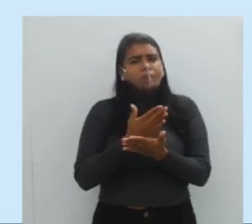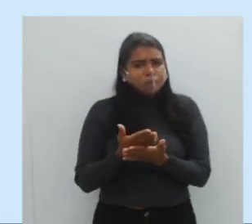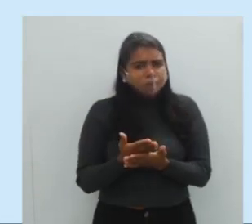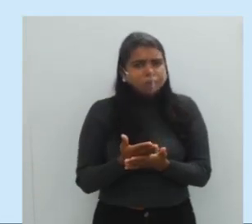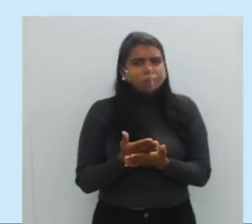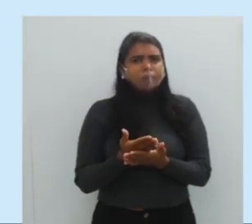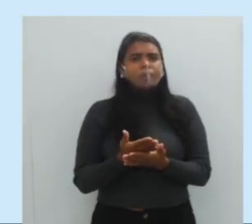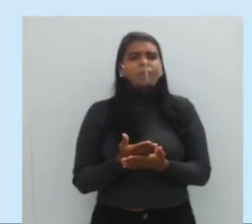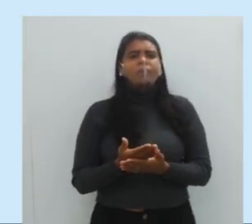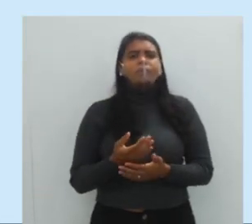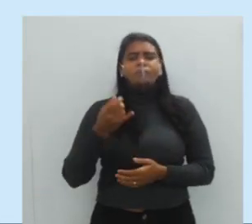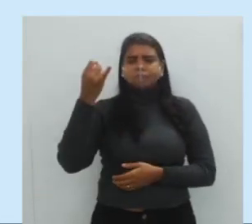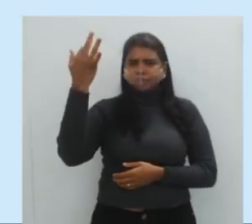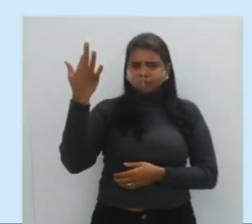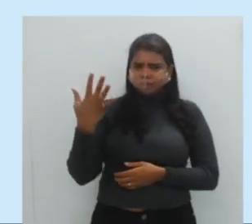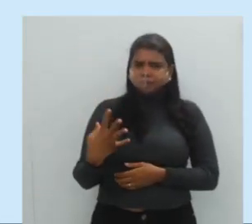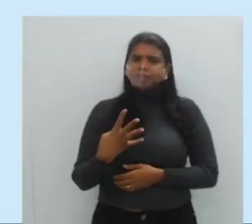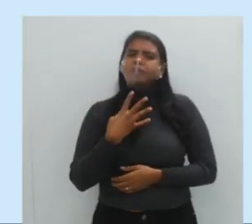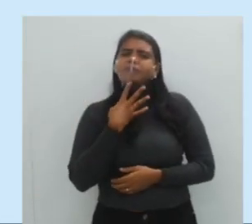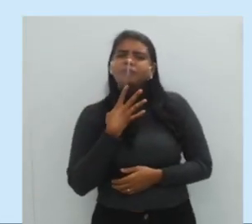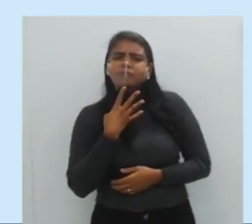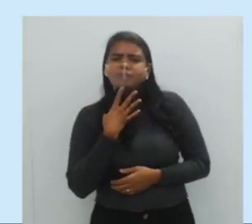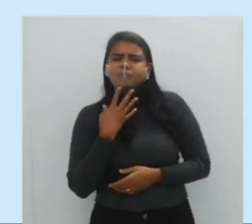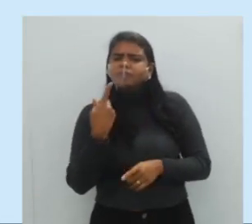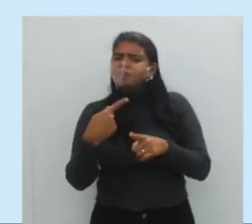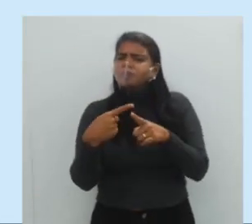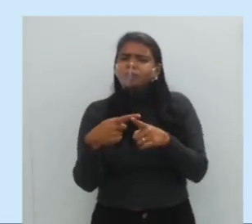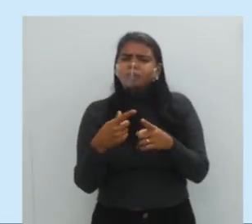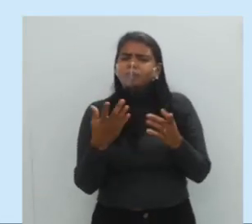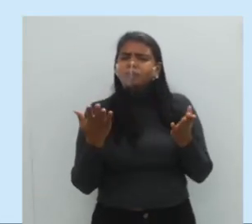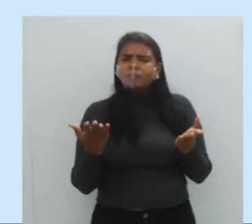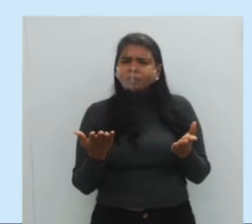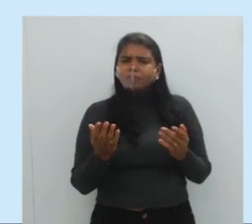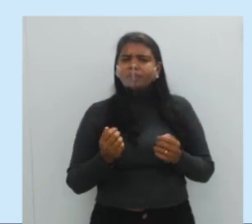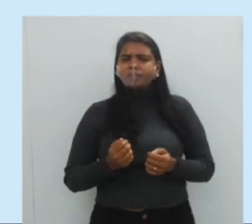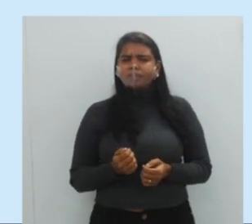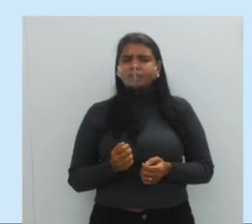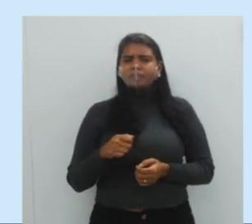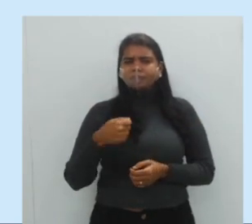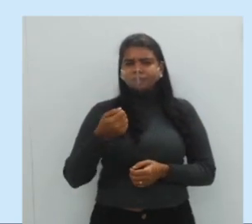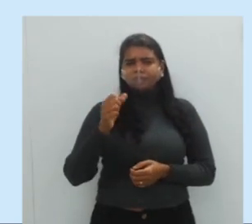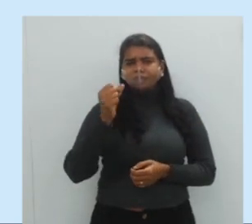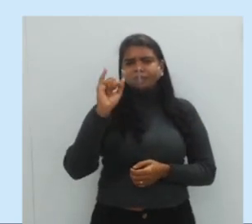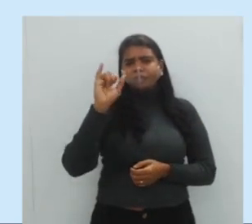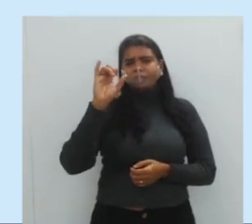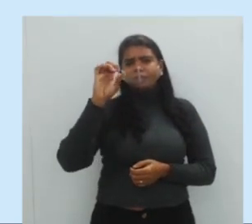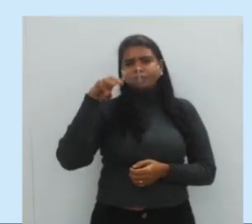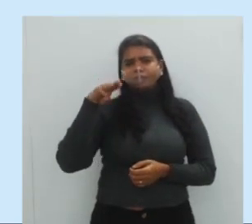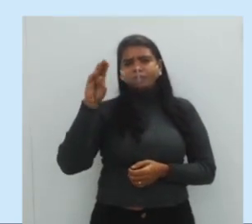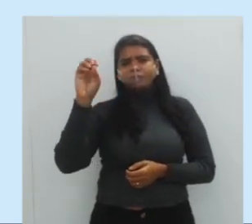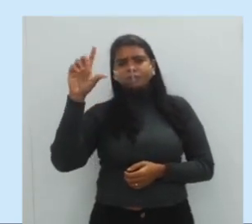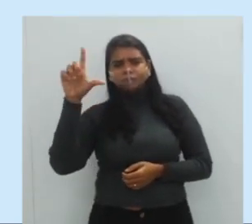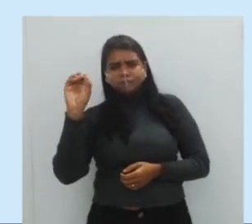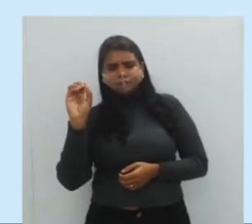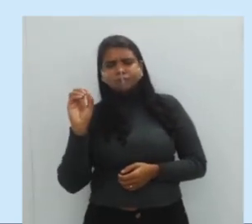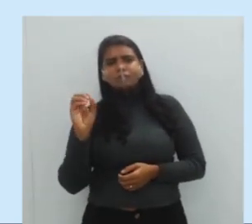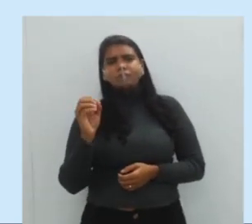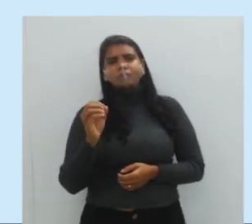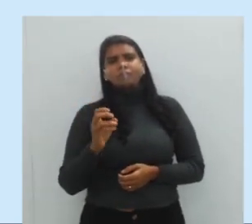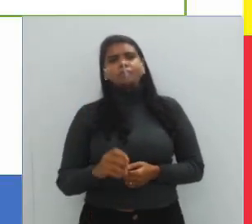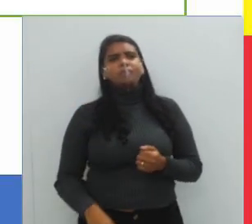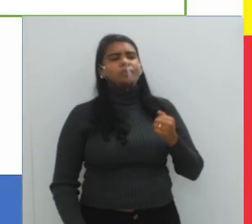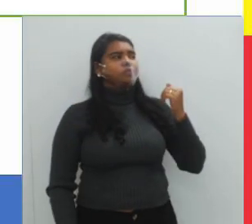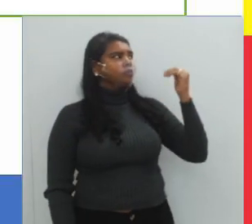Escolhi alguns para a gente debater, conhecer o porquê daquele símbolo, certo? Então, vamos em frente,